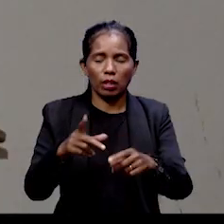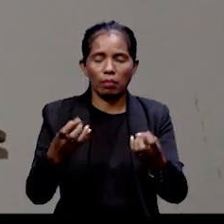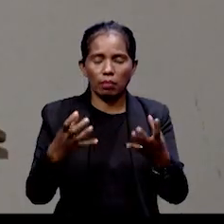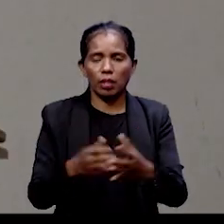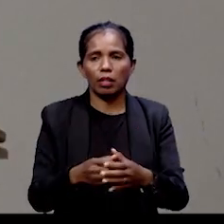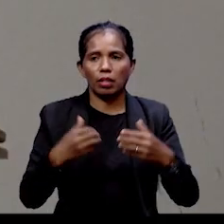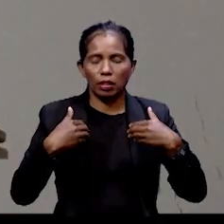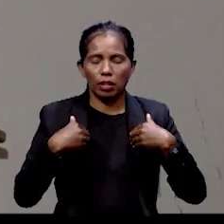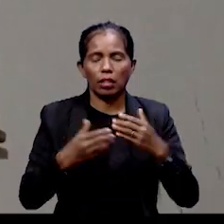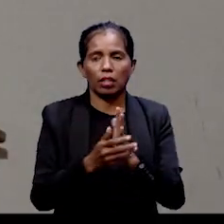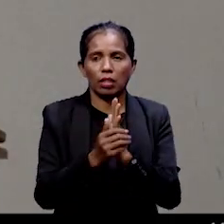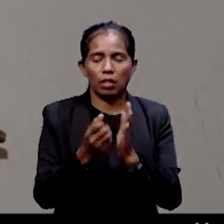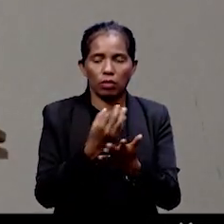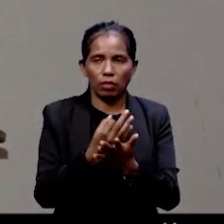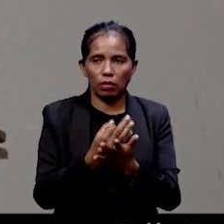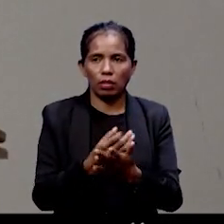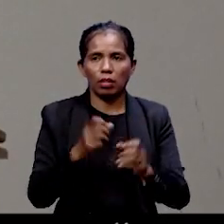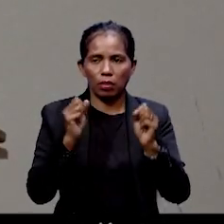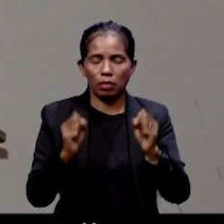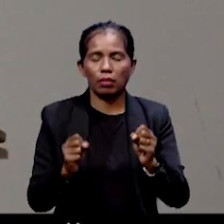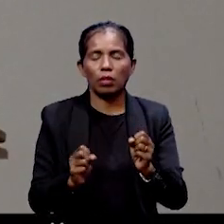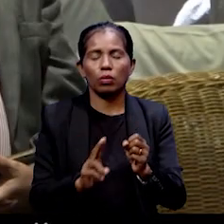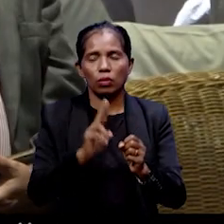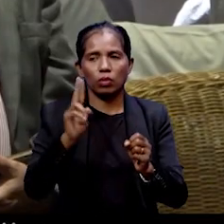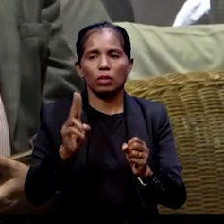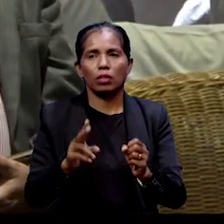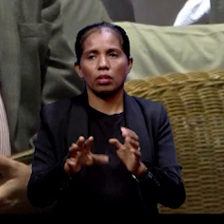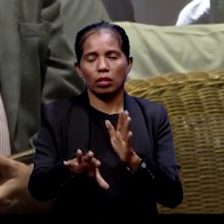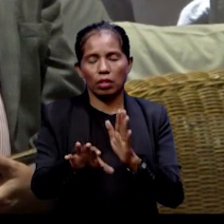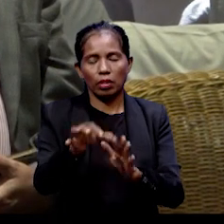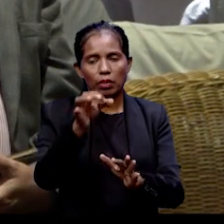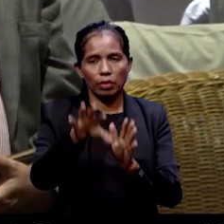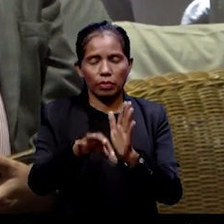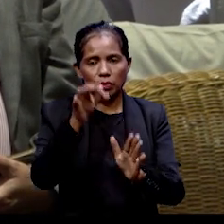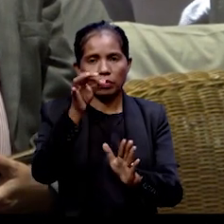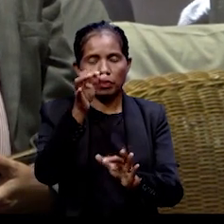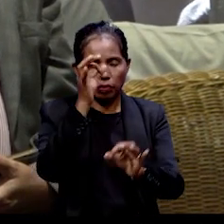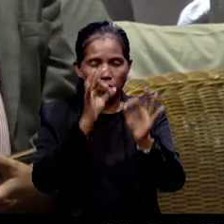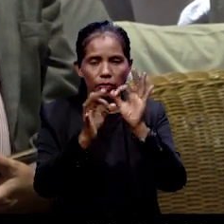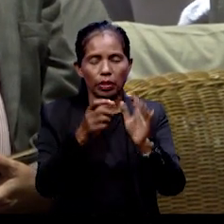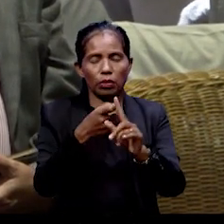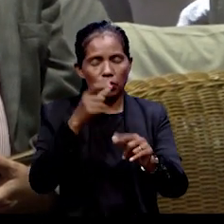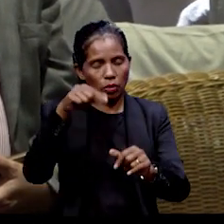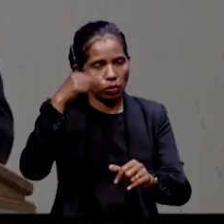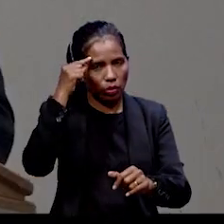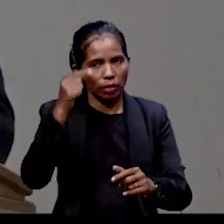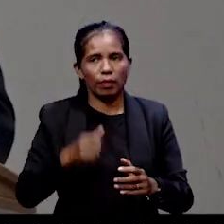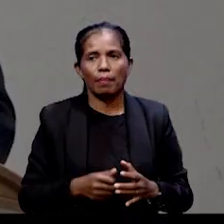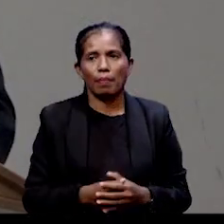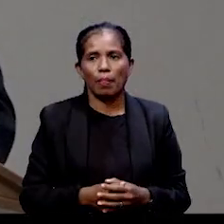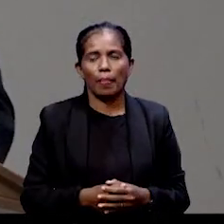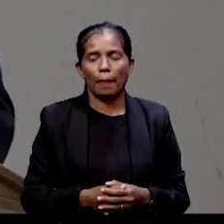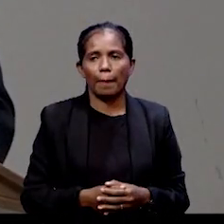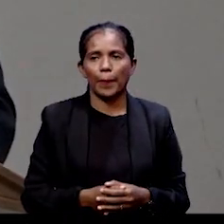no teknika atu ejecuta projetu mayor sira bengira hetan fiar si governo. Primeira vez que doutor